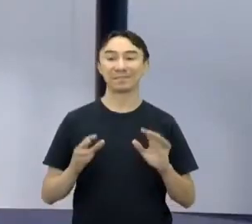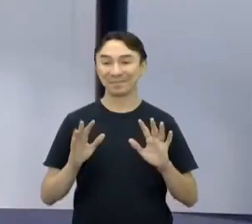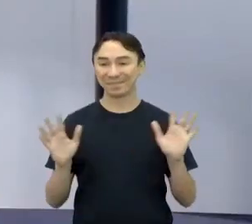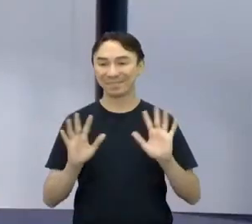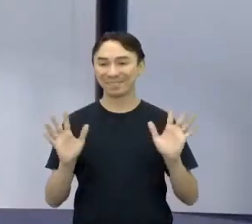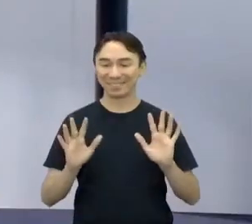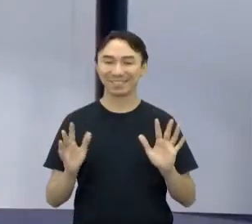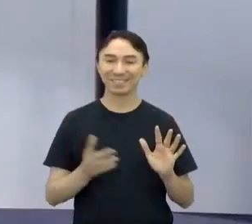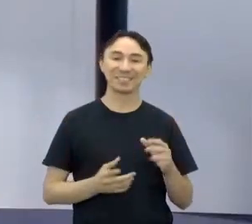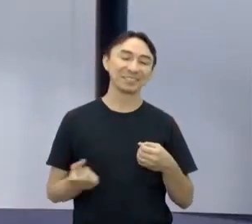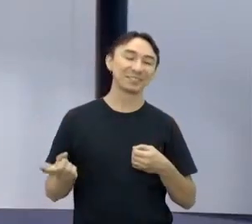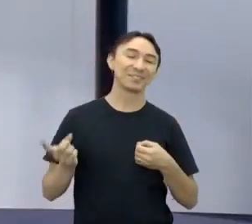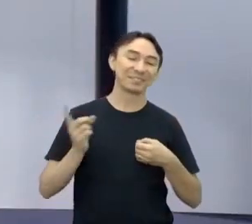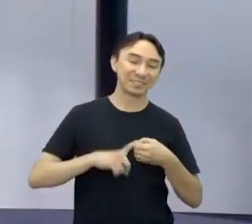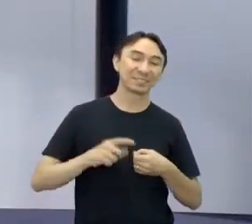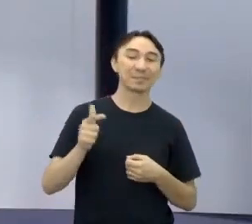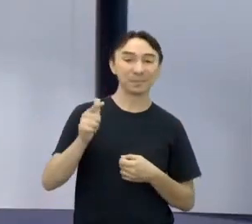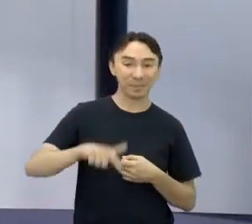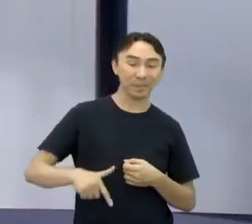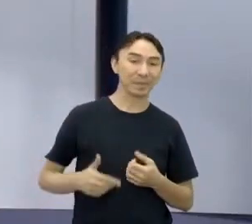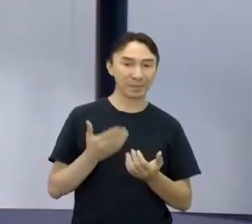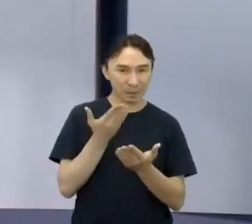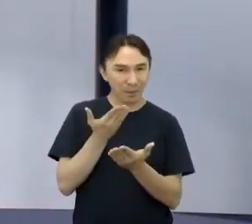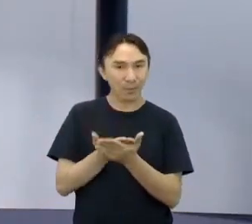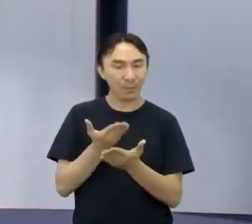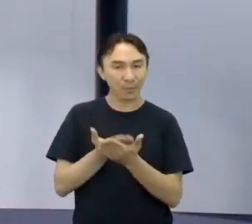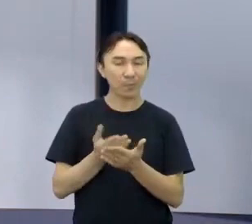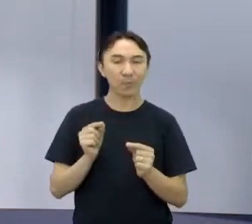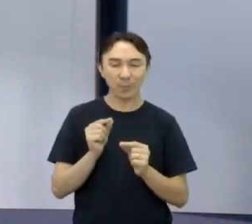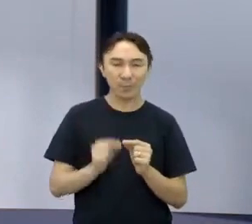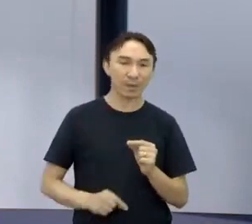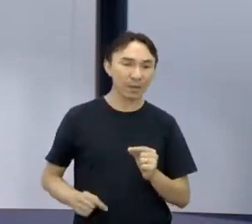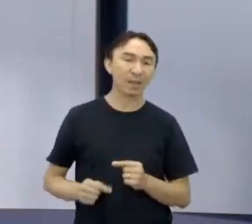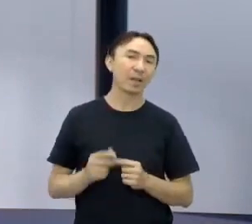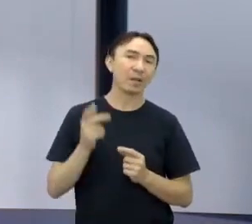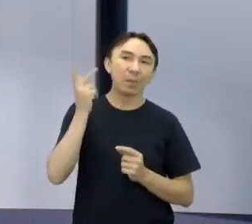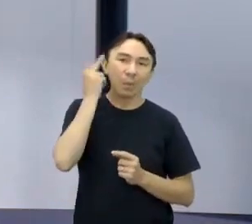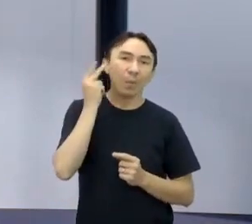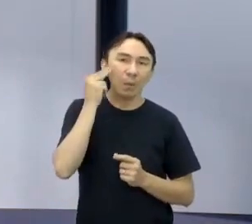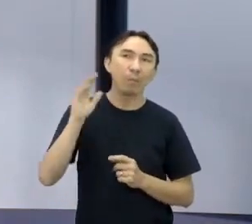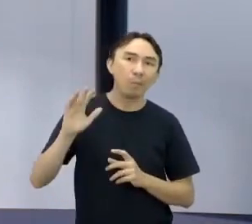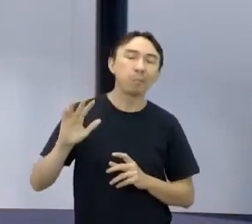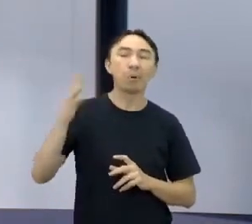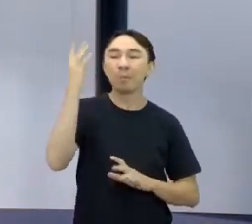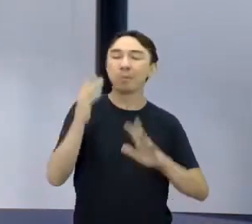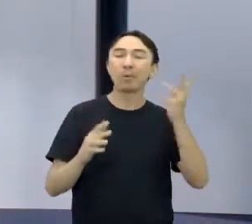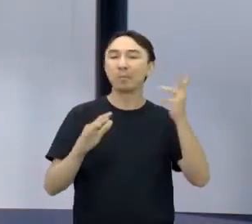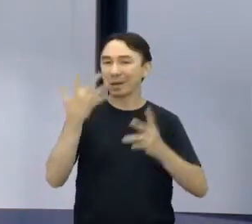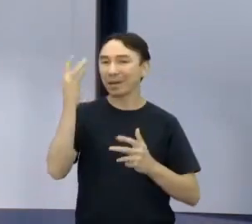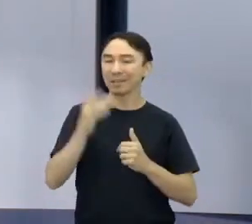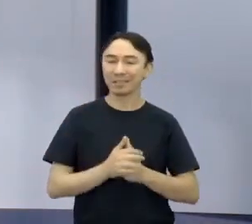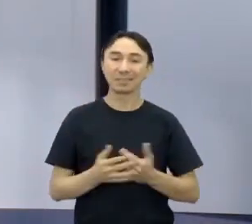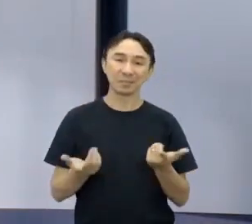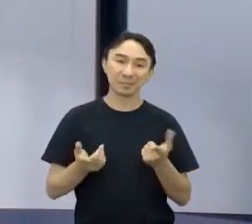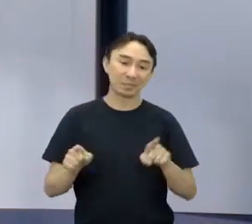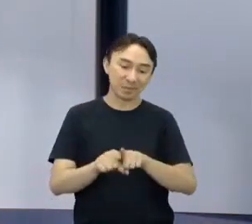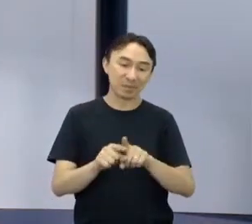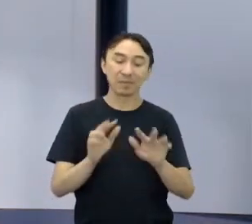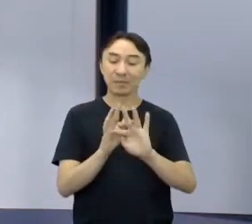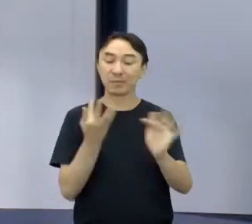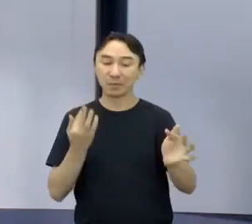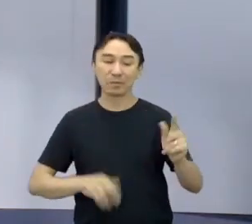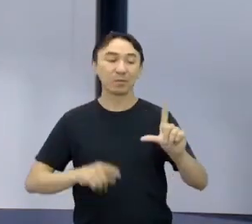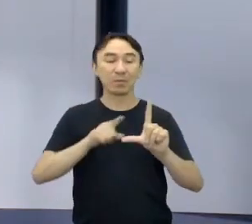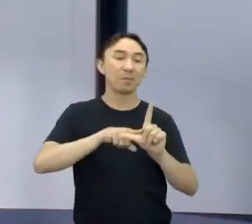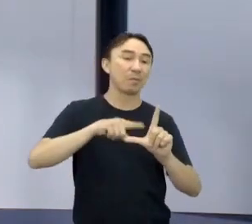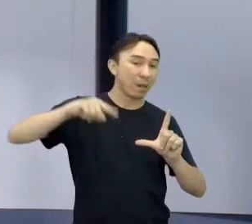gente, voltamos aqui para mais uma aula de fenômenos naturais, fenômenos físicos e interpretação de gráficos. Eu sou Viviane, professora de vocês